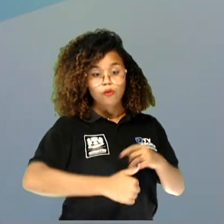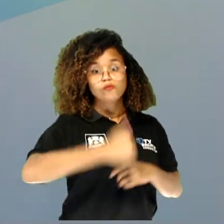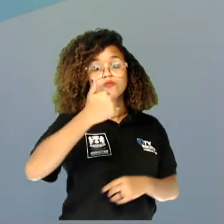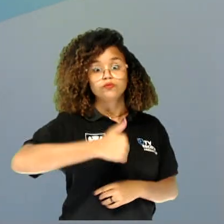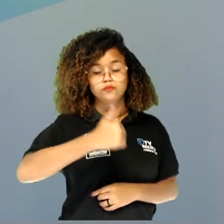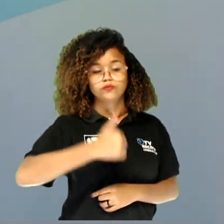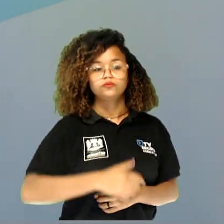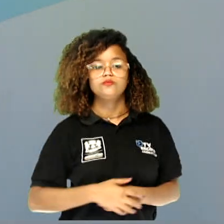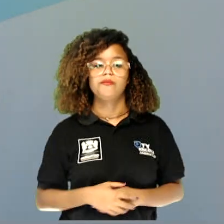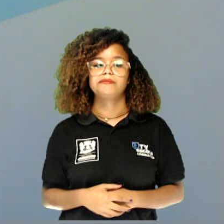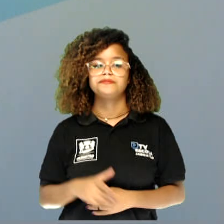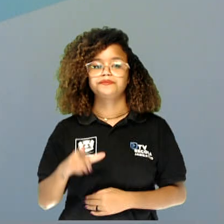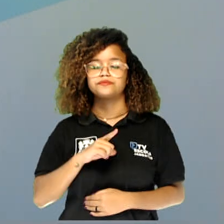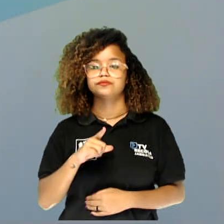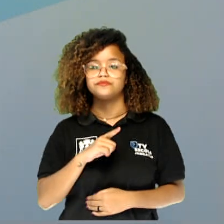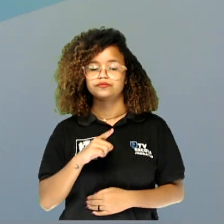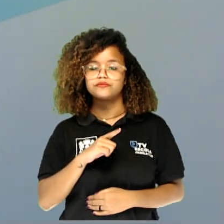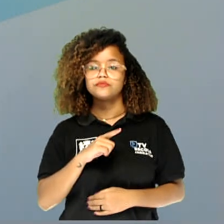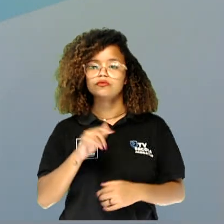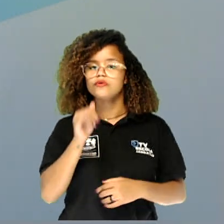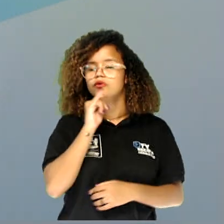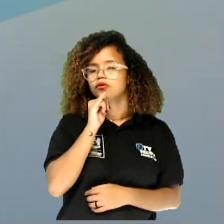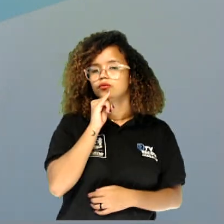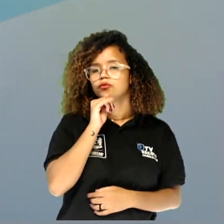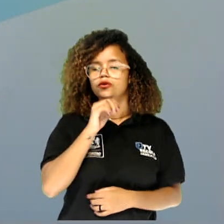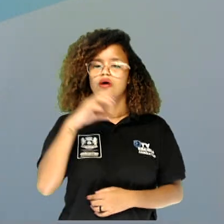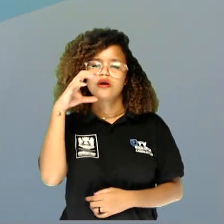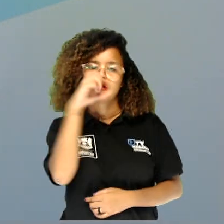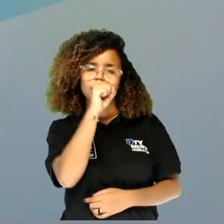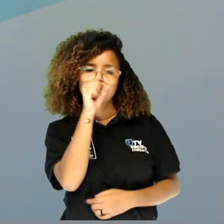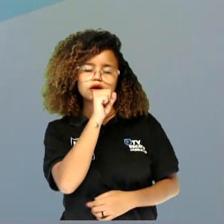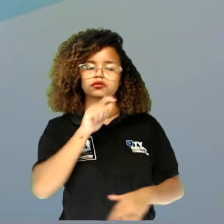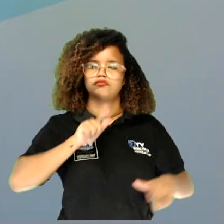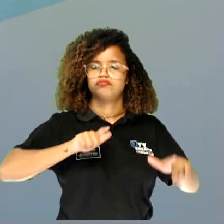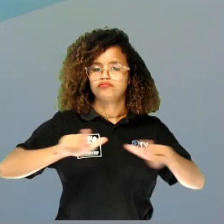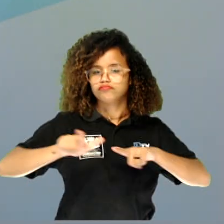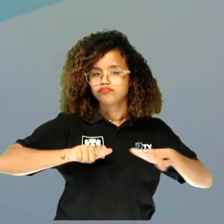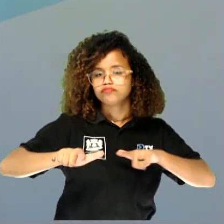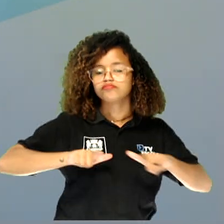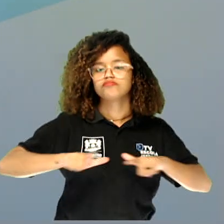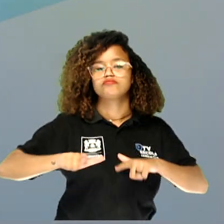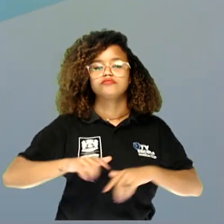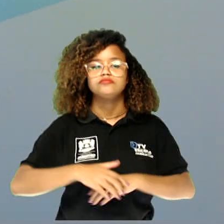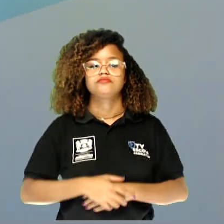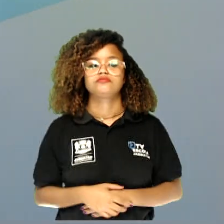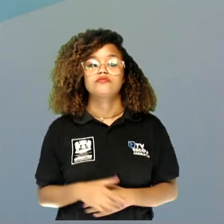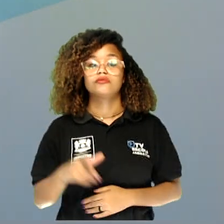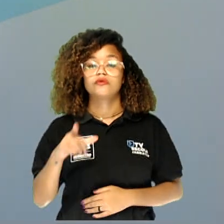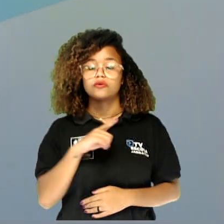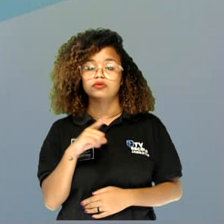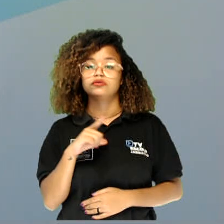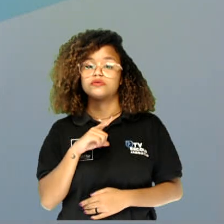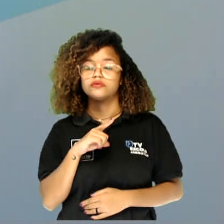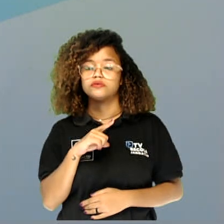Aqui nós temos o exemplo laranja, trabalho. E temos o substantivo